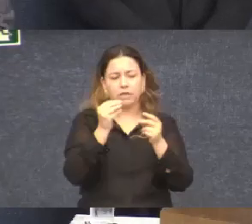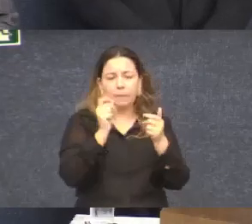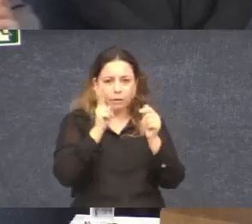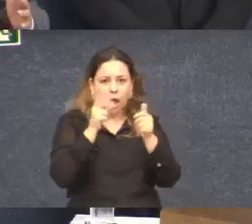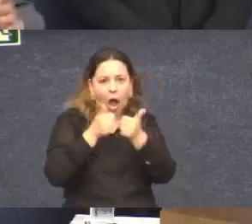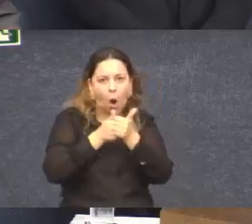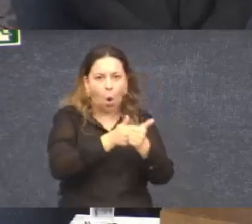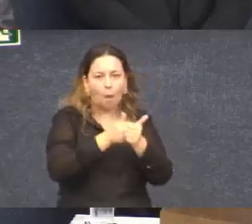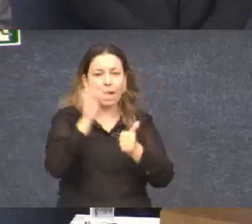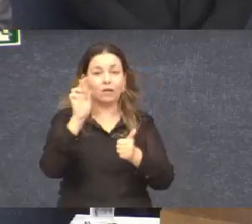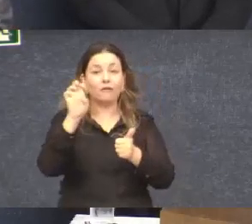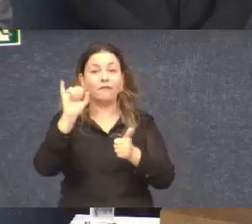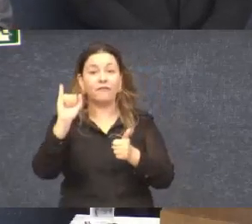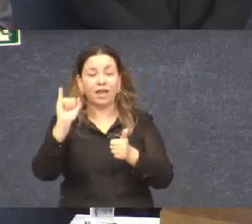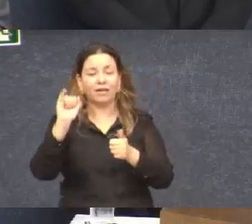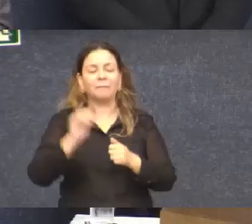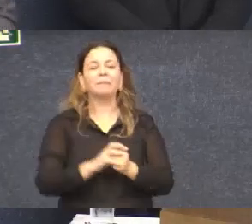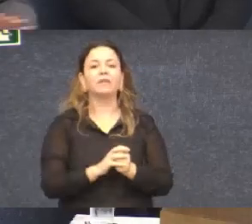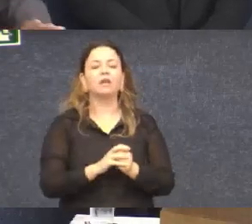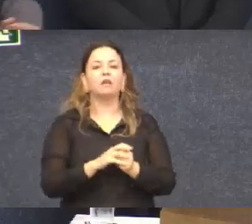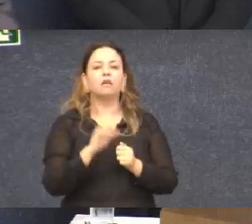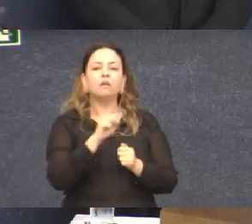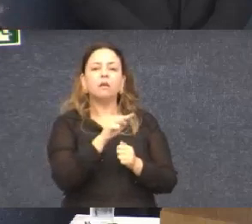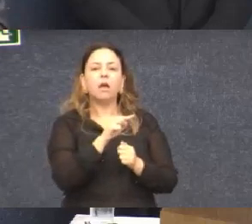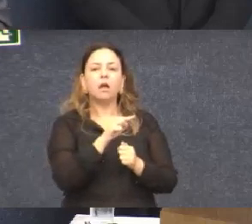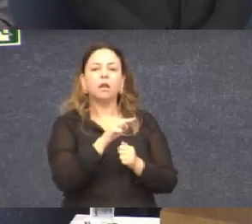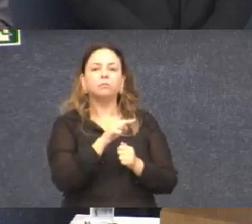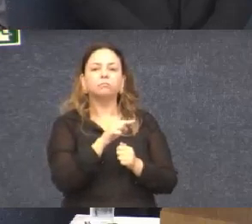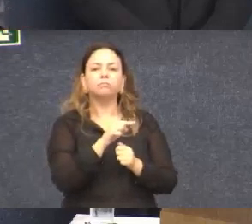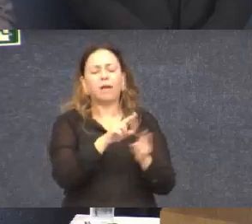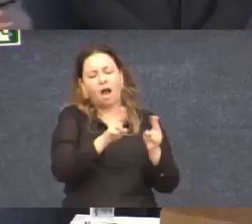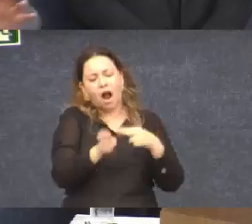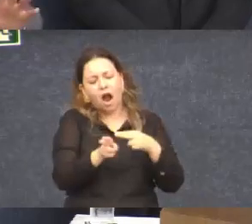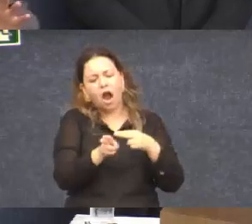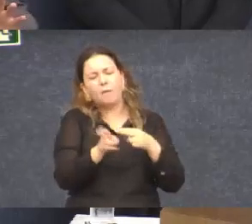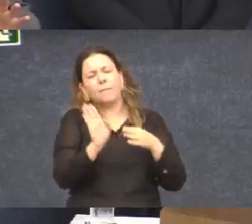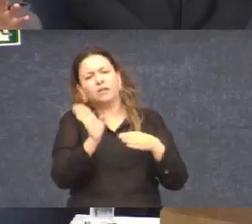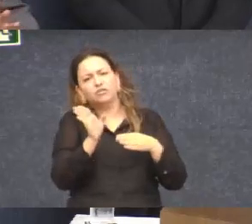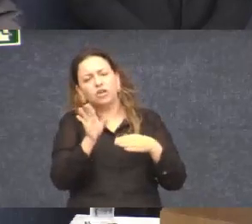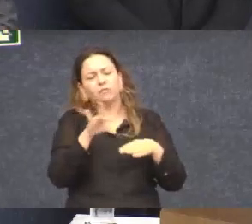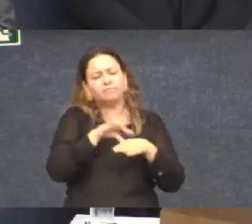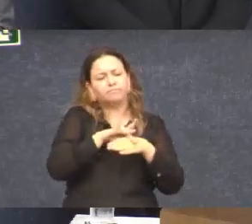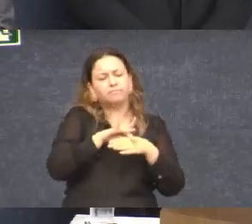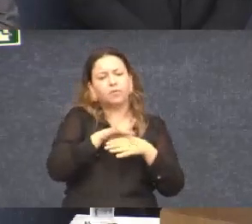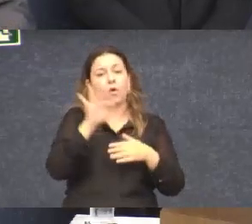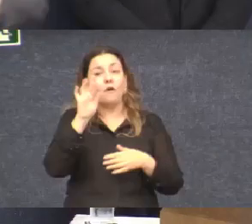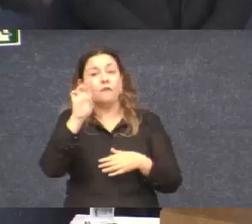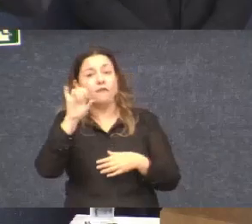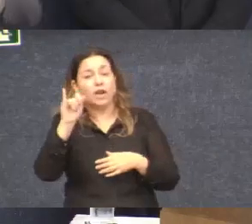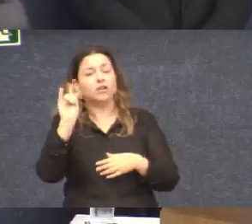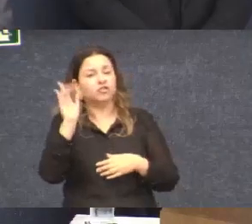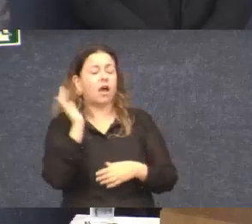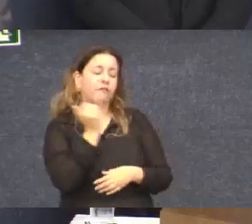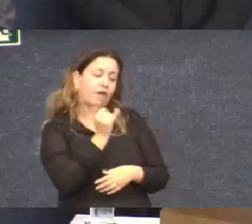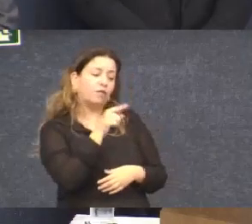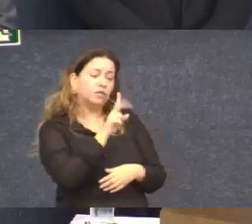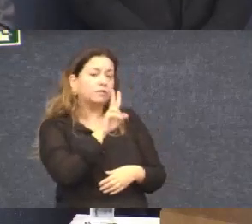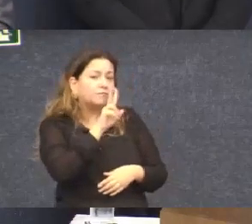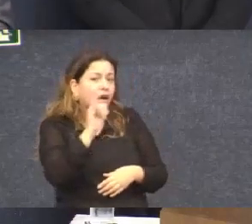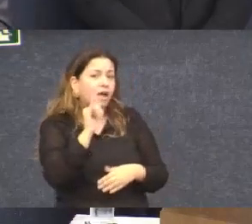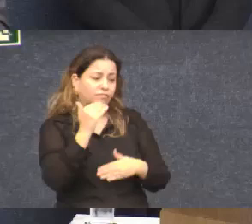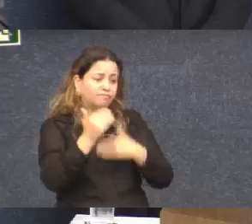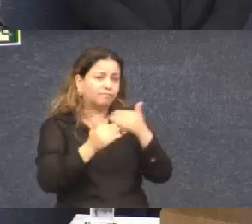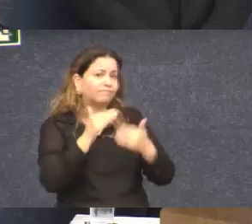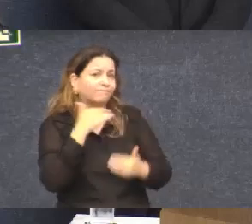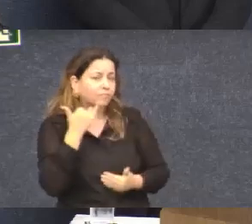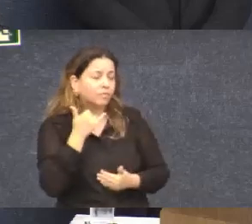Leão, que era um grande benfeitor, e ele no leito da cama, e Frei Leão já dizendo que ele ia partir,